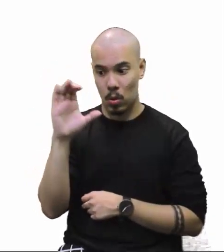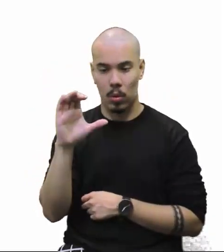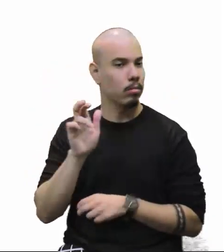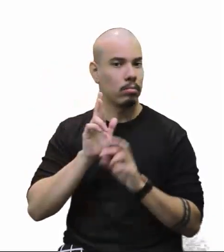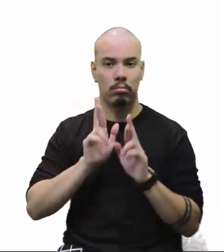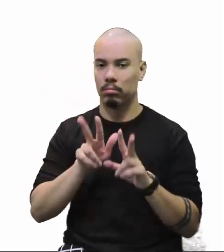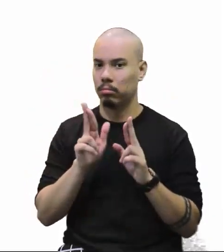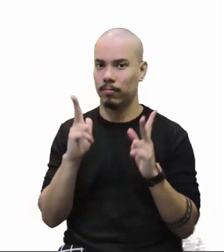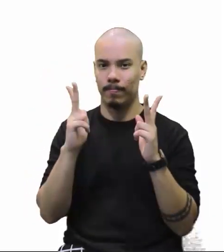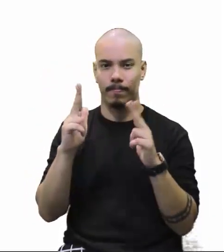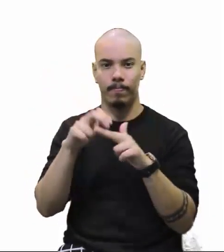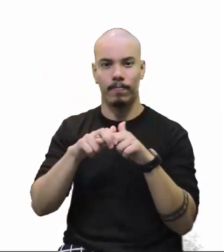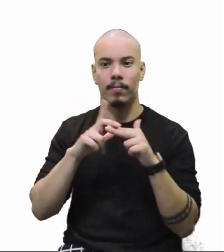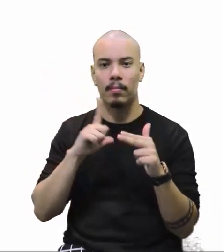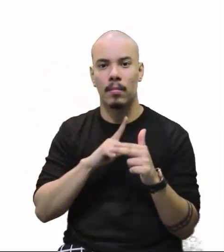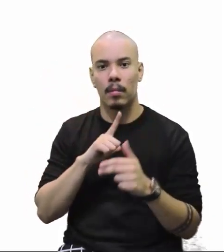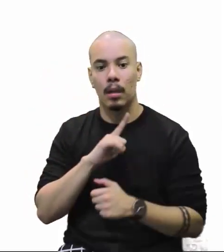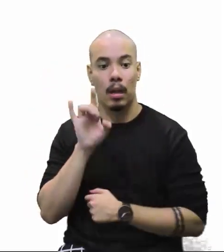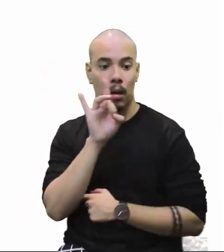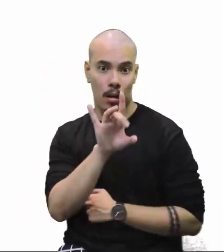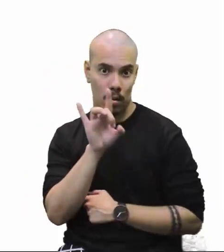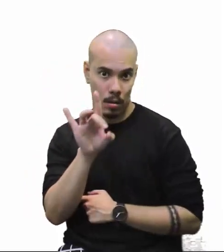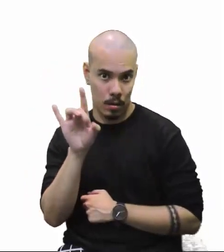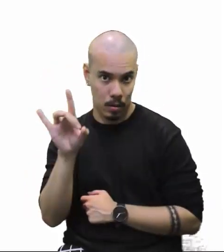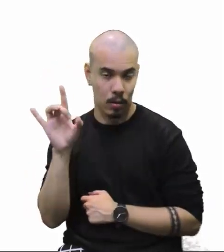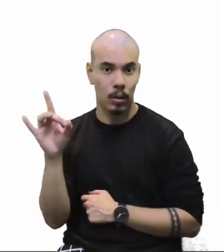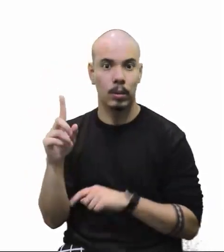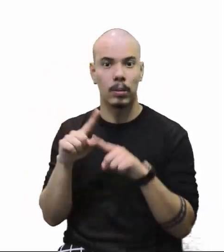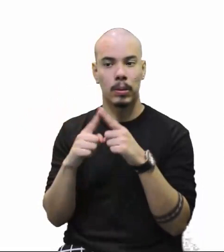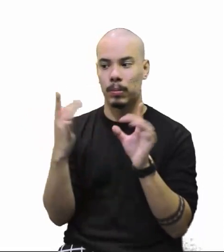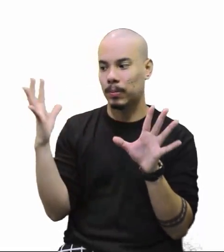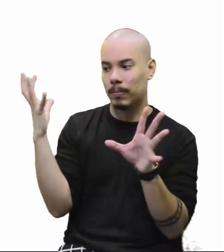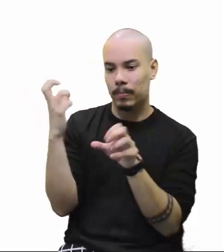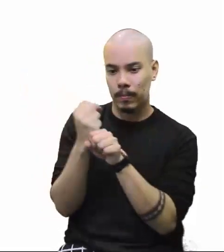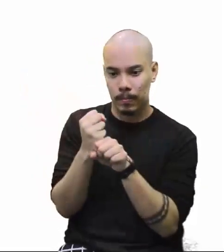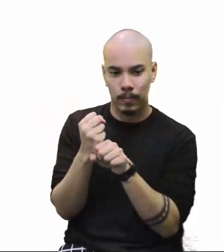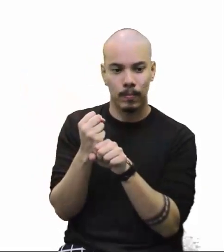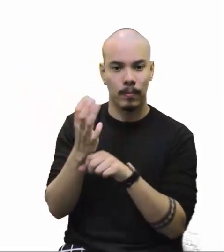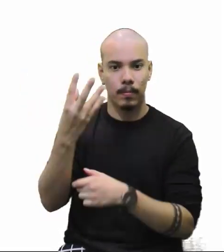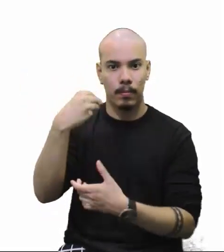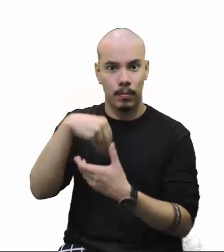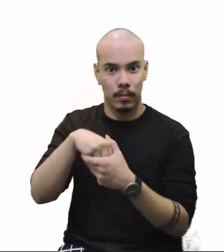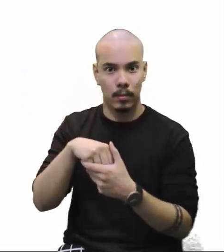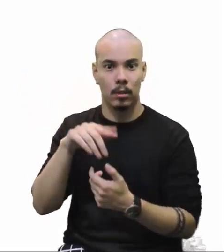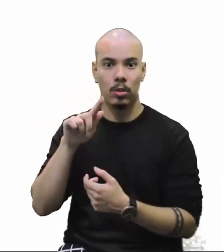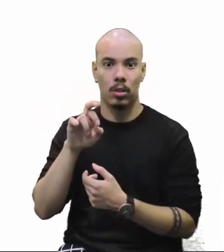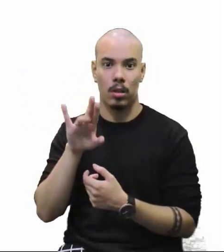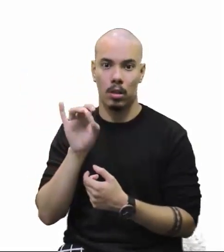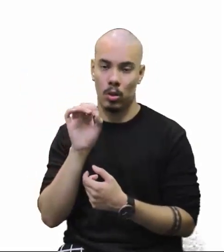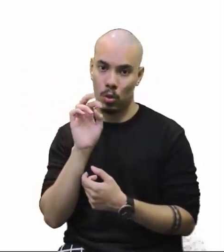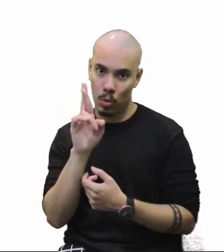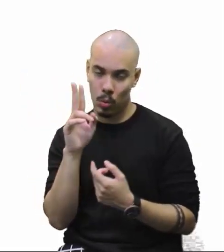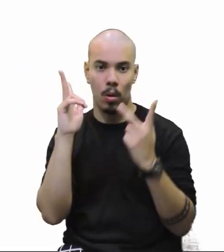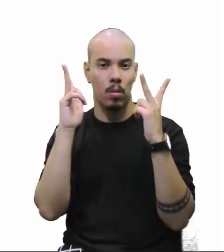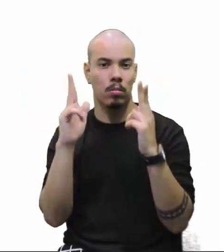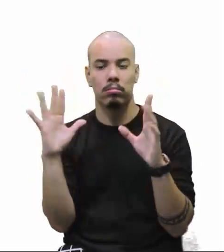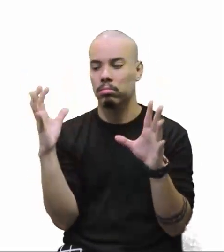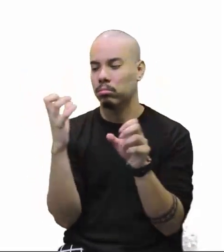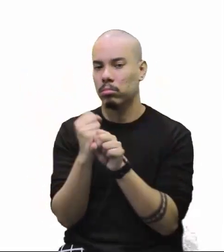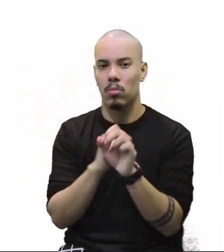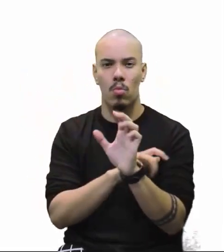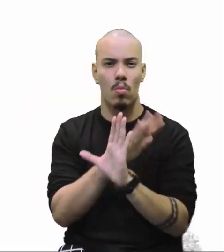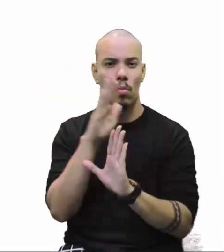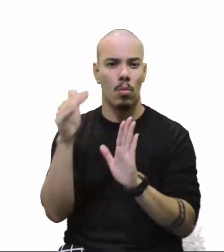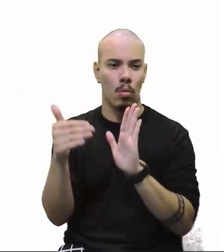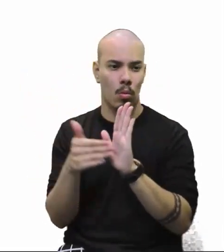ali, ela vai passar em cada um. Então a corrente total que passa no gerador vai ser igual à soma de todas as correntes